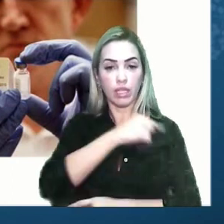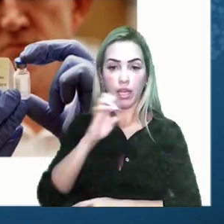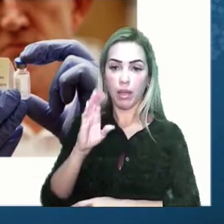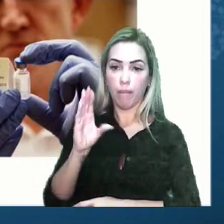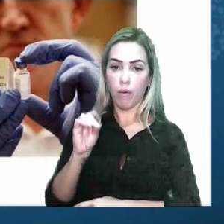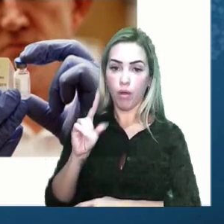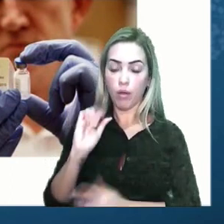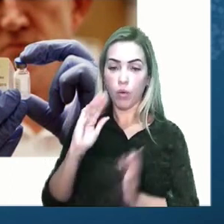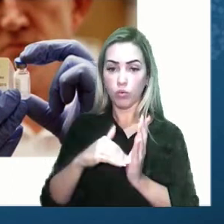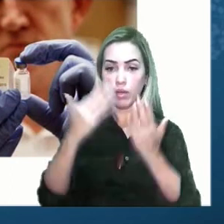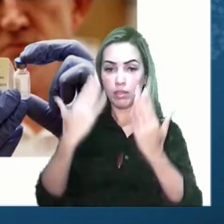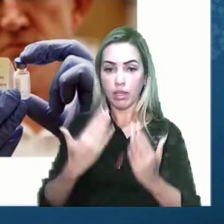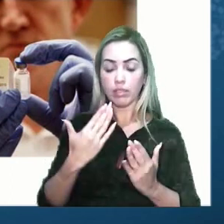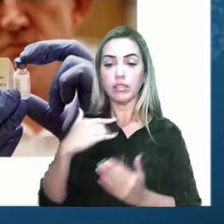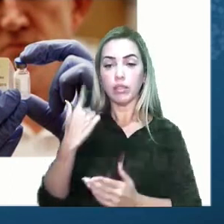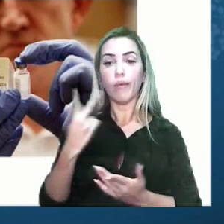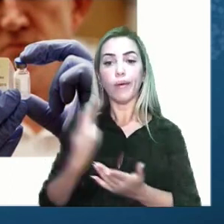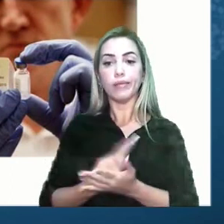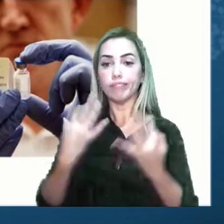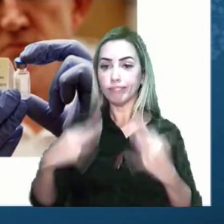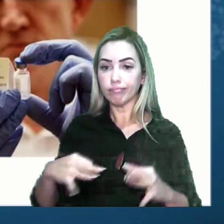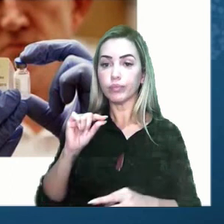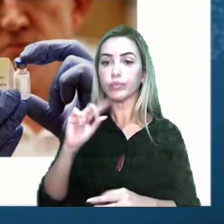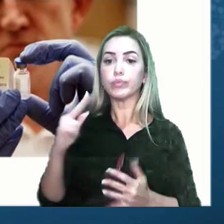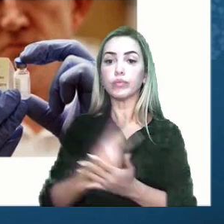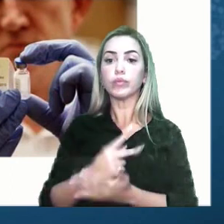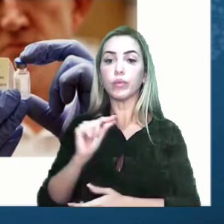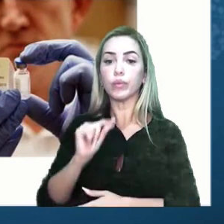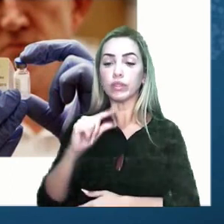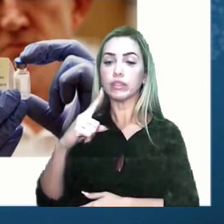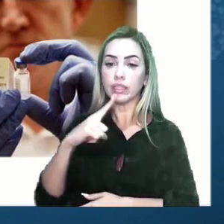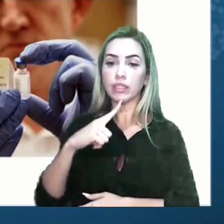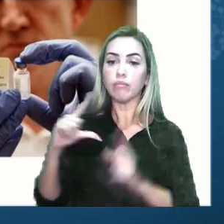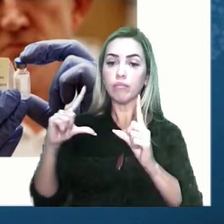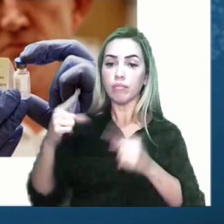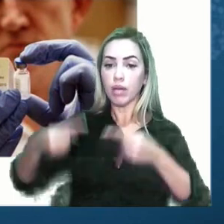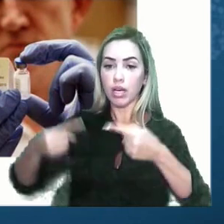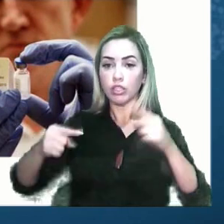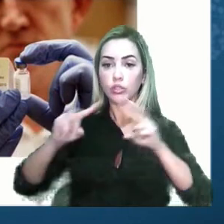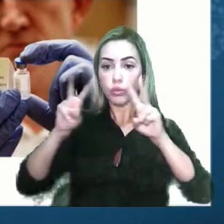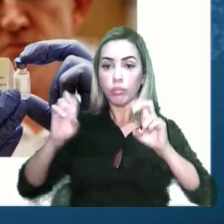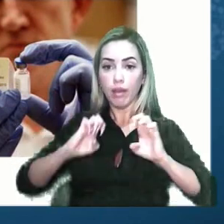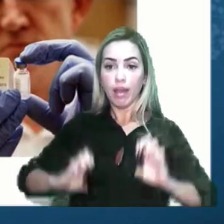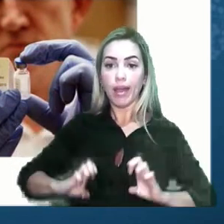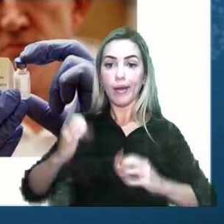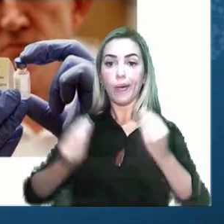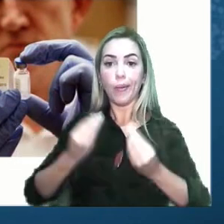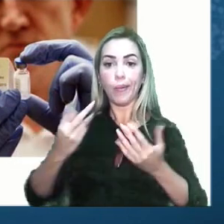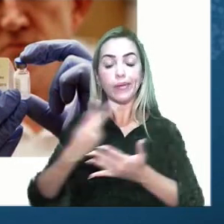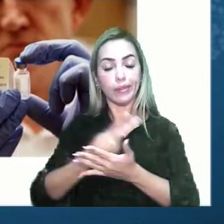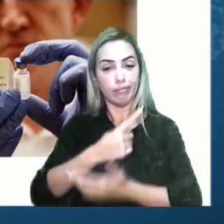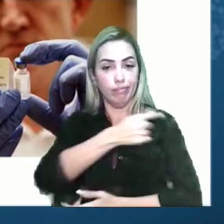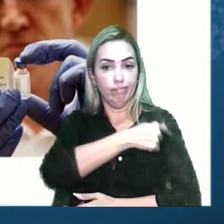análise. E isso é exatamente o que aconteceu. O que aconteceu foi um debate acerca da maneira ética de testar a eficácia